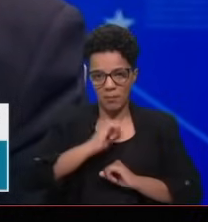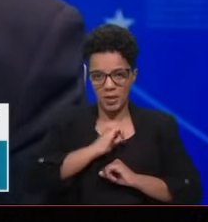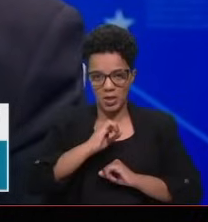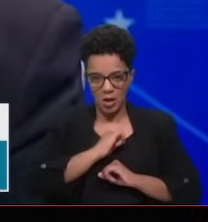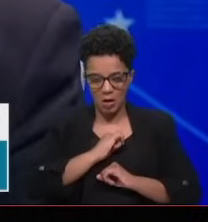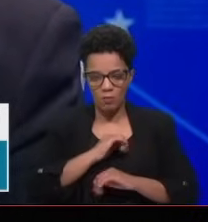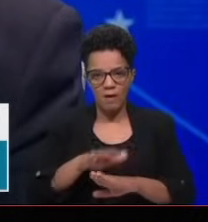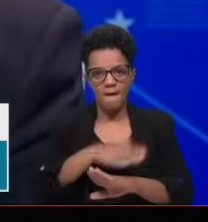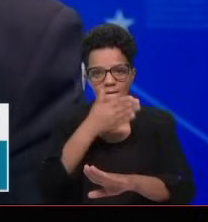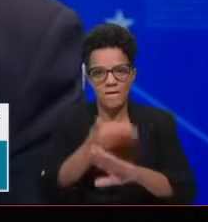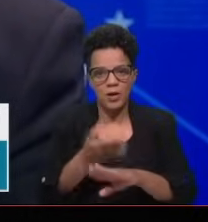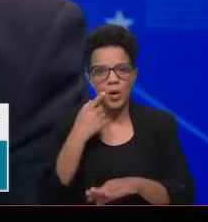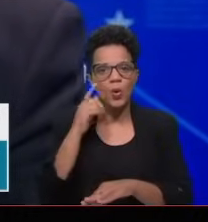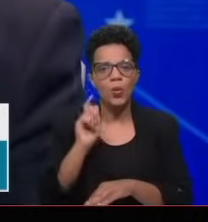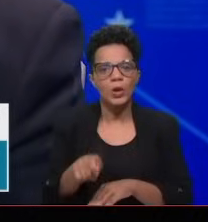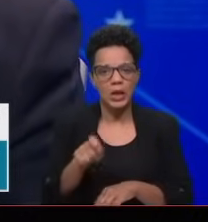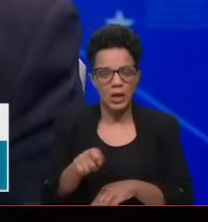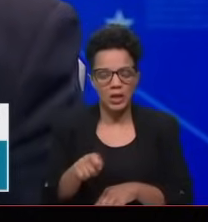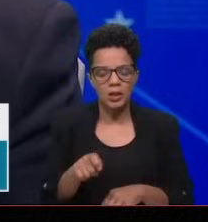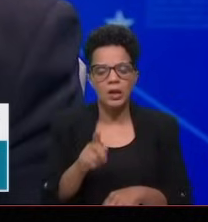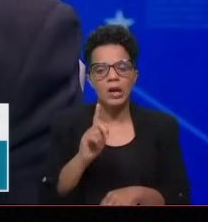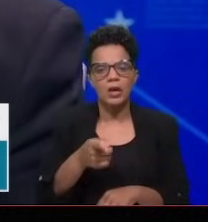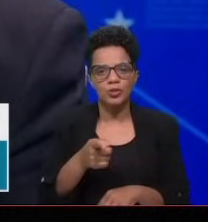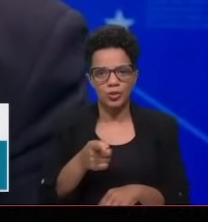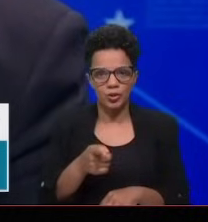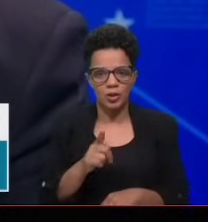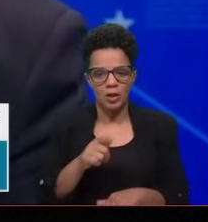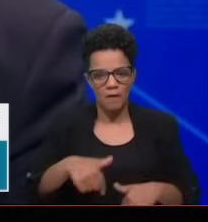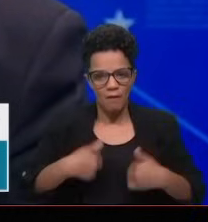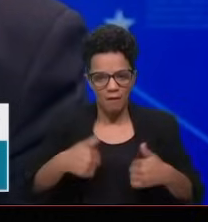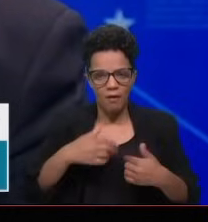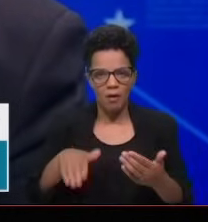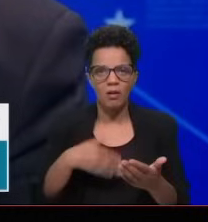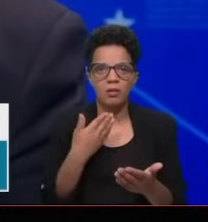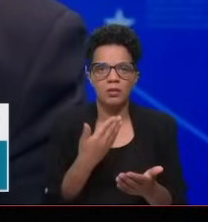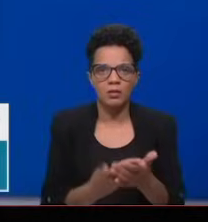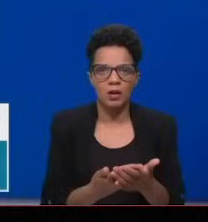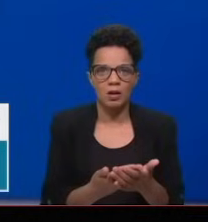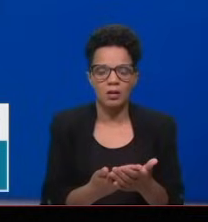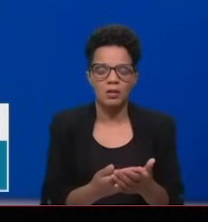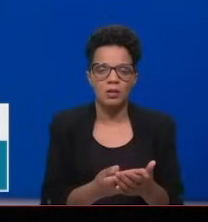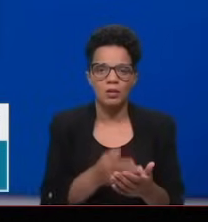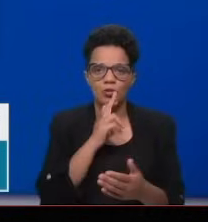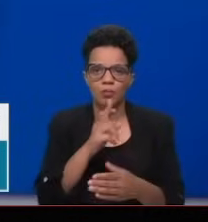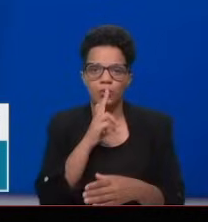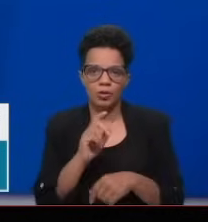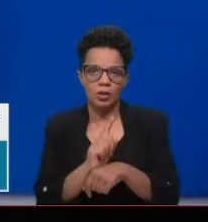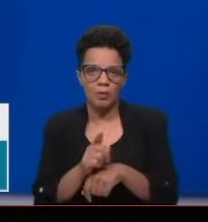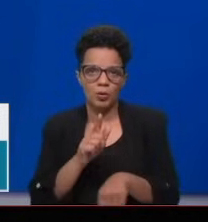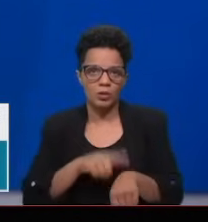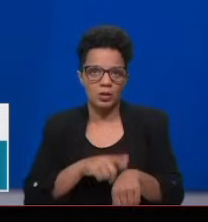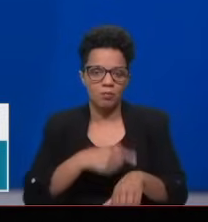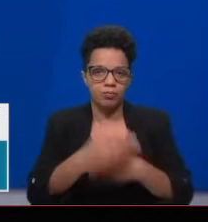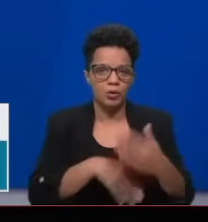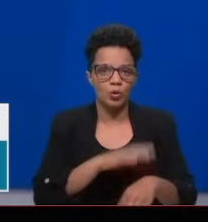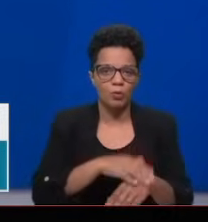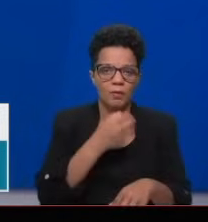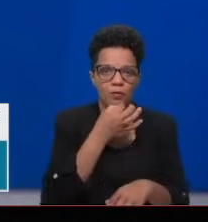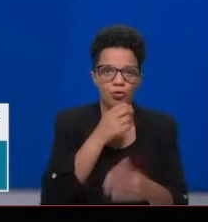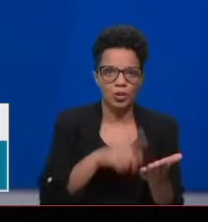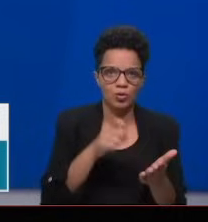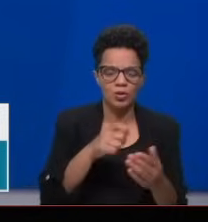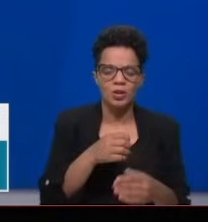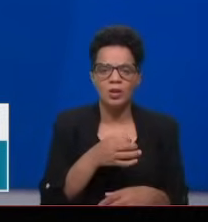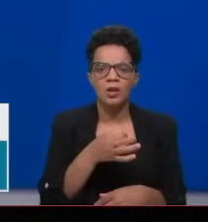é reforçar a ucra de forma a que ela eventualmente possa chegar à uma resposta rápida porque tem que manter o equilíbrio de tempos não resiste até porque falou dos Estados Unidos uma